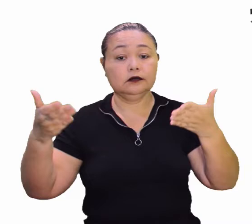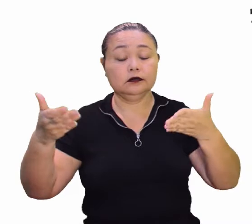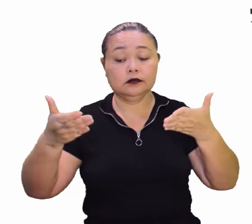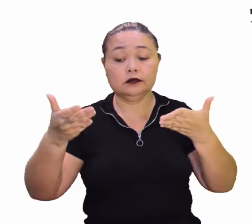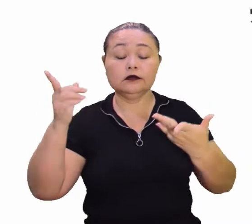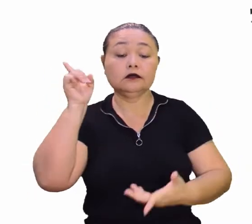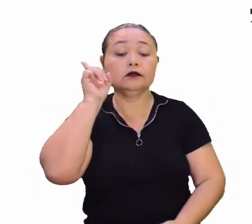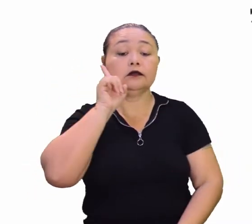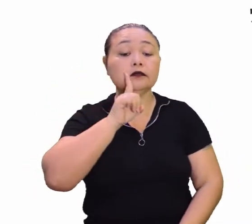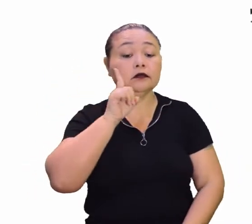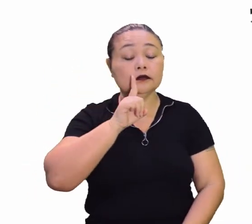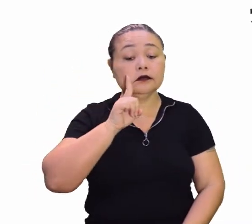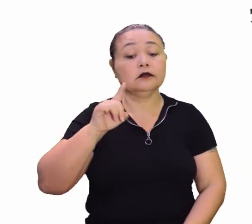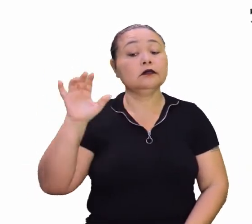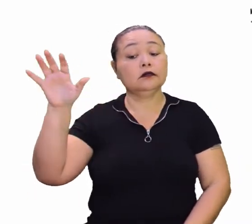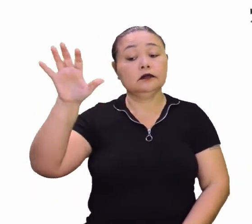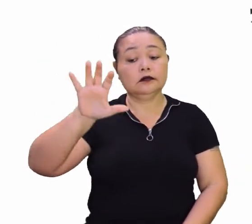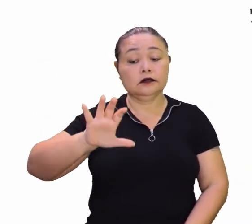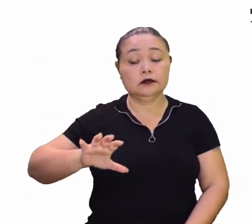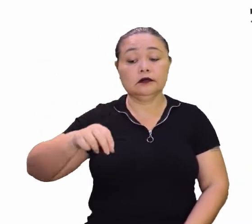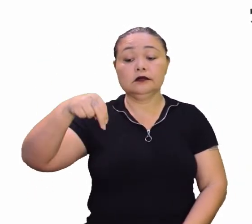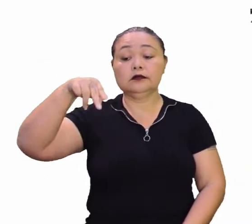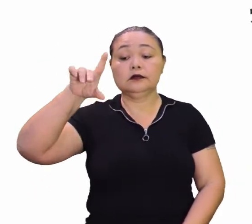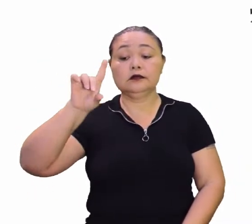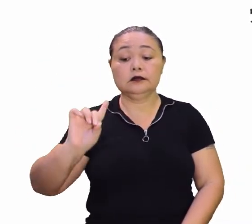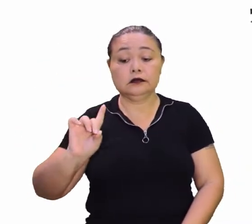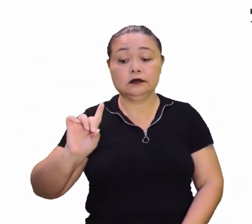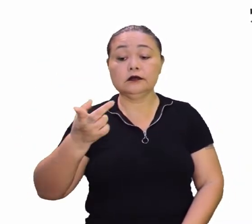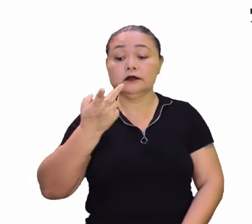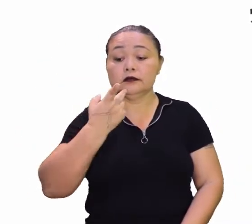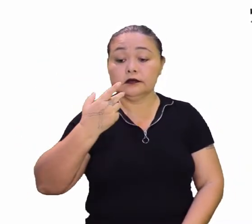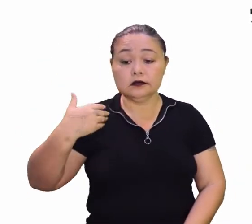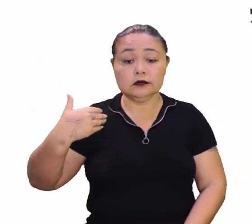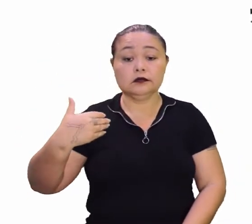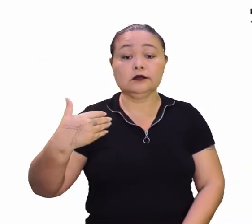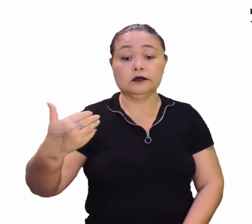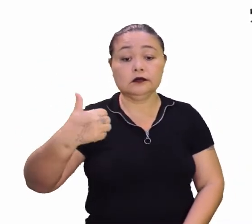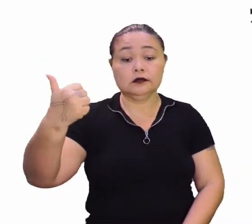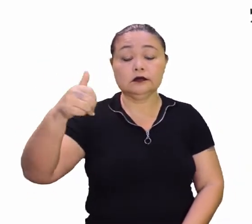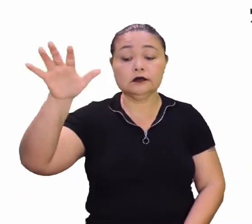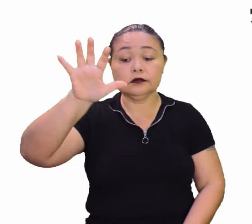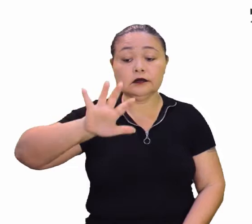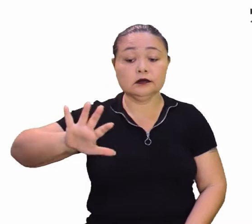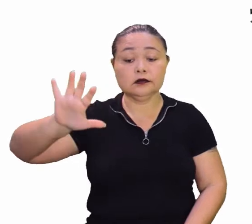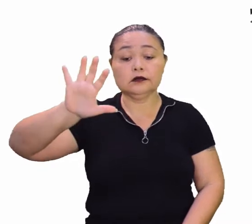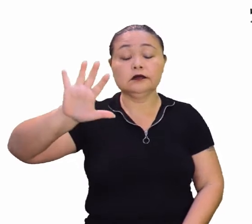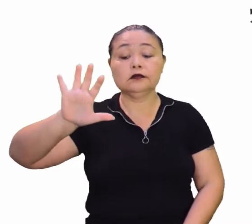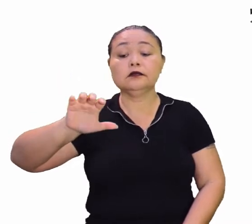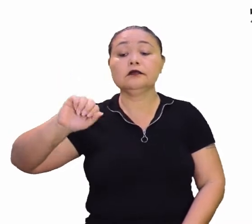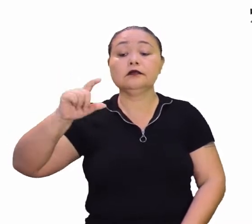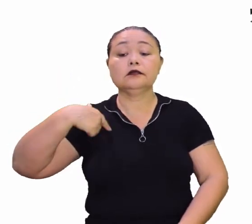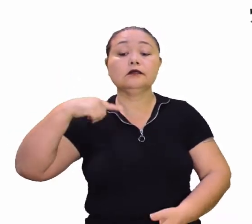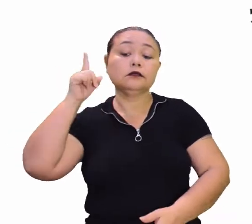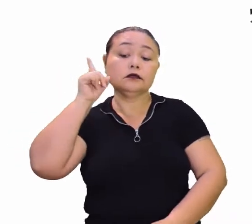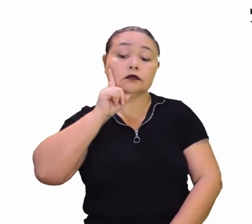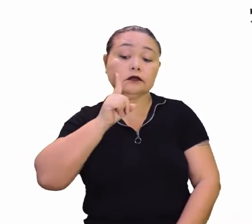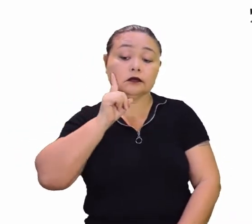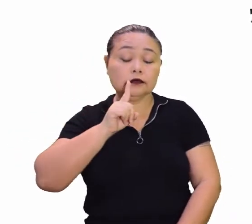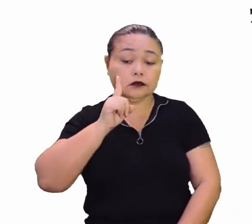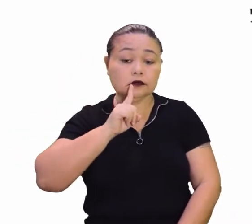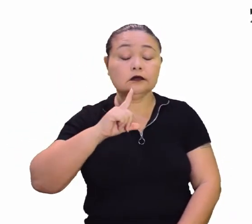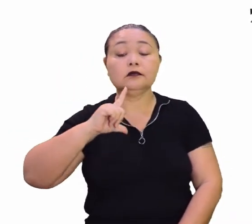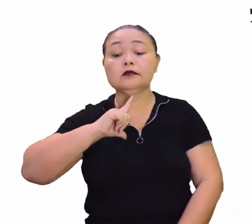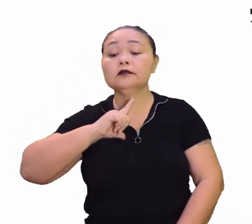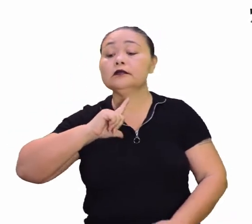Estados Unidos, e essa região aqui do Nordeste, como falamos há pouco para vocês, a primeira área industrial dos Estados Unidos, e nós